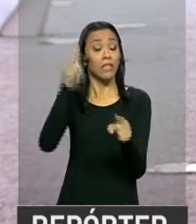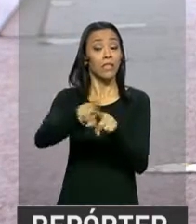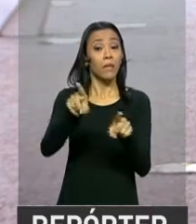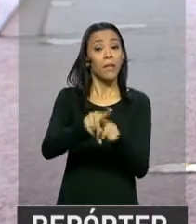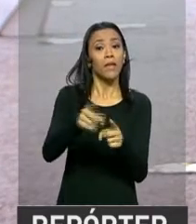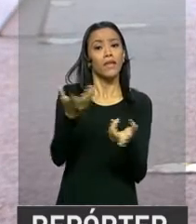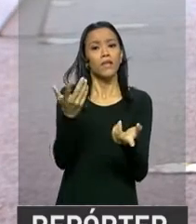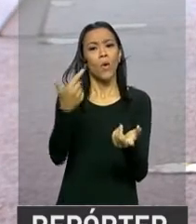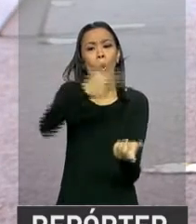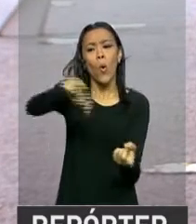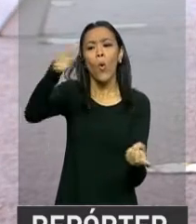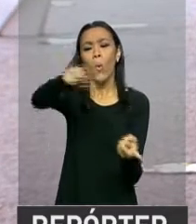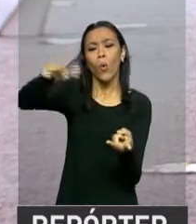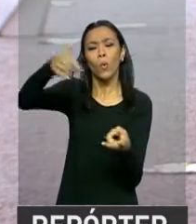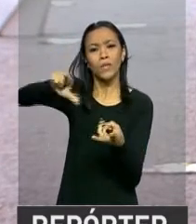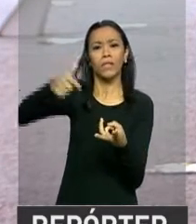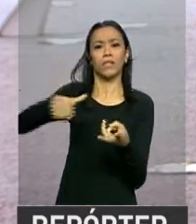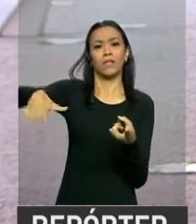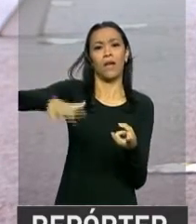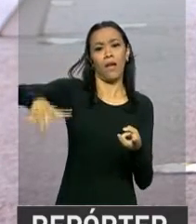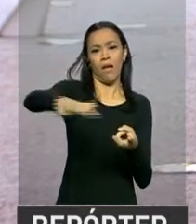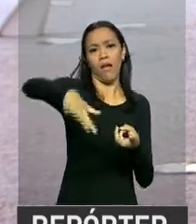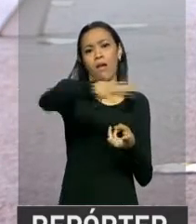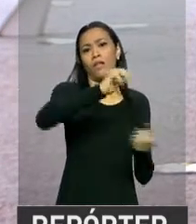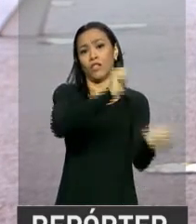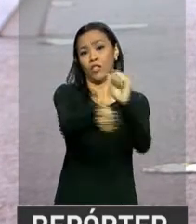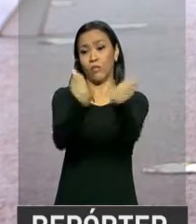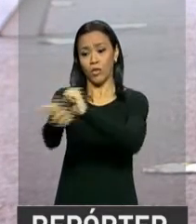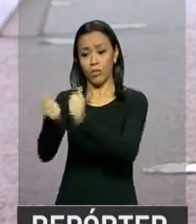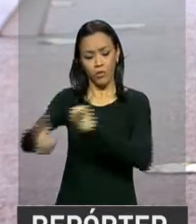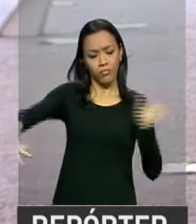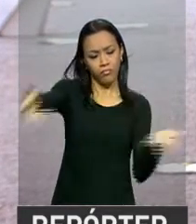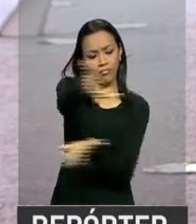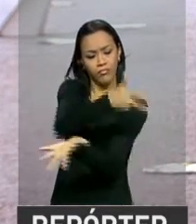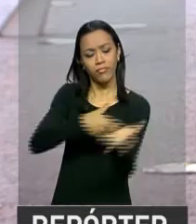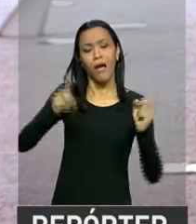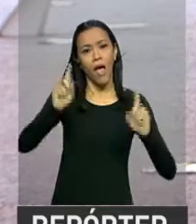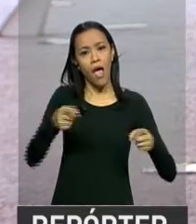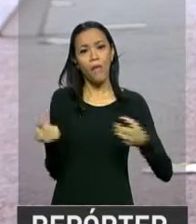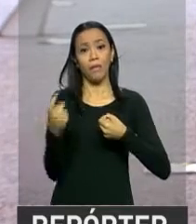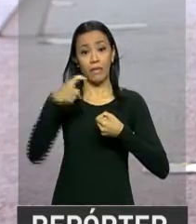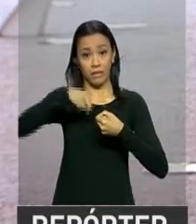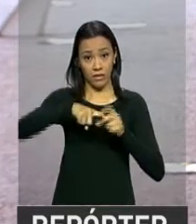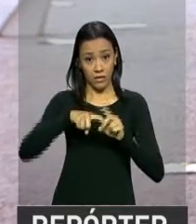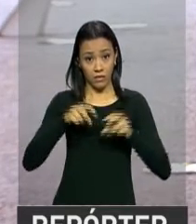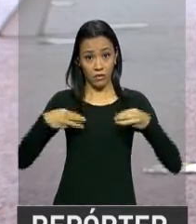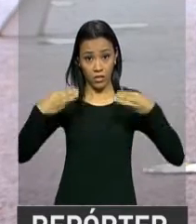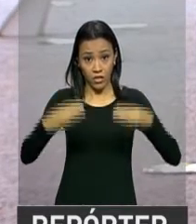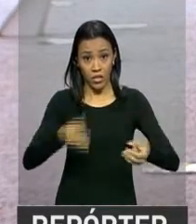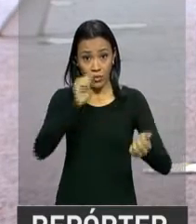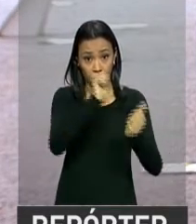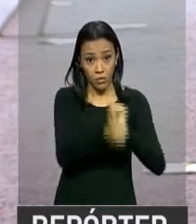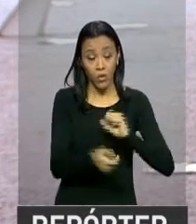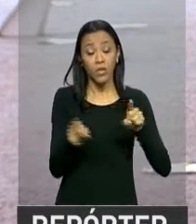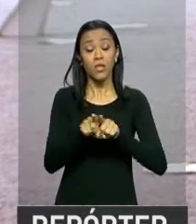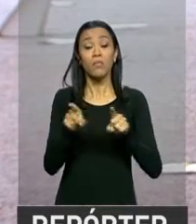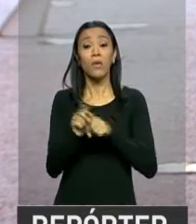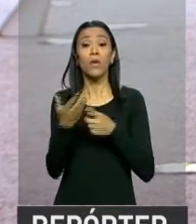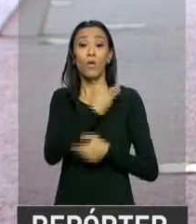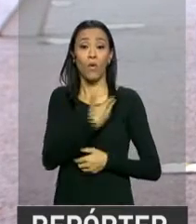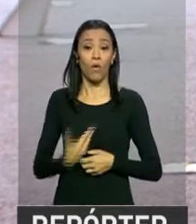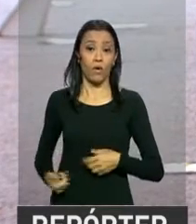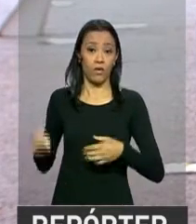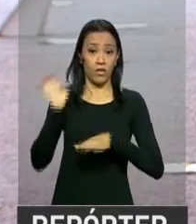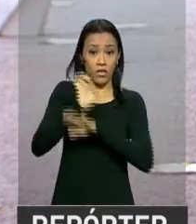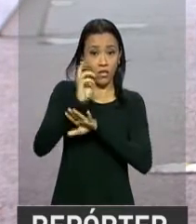interdisciplinar com outras áreas do esporte e é resultado de uma parceria do Ministério do Esporte com o governo do estado de São